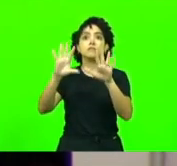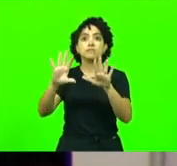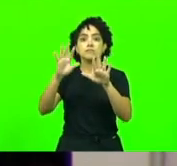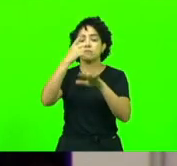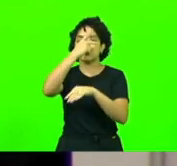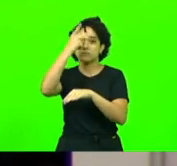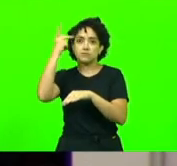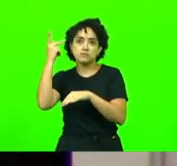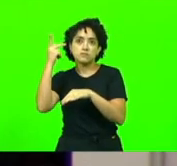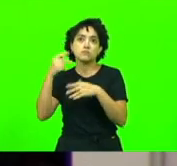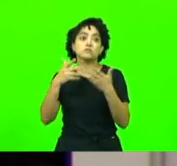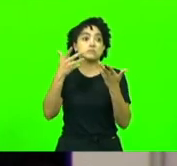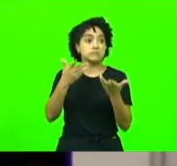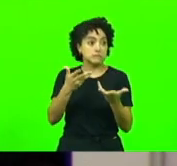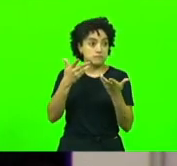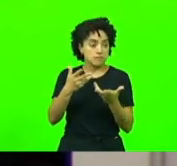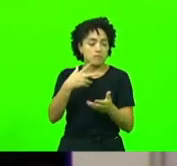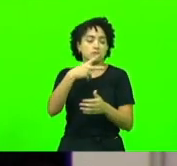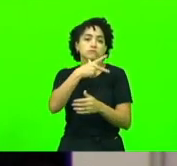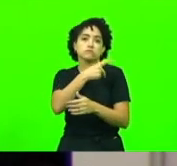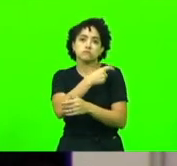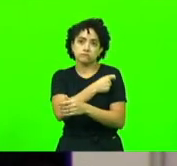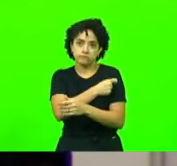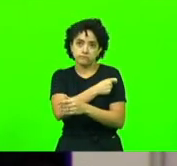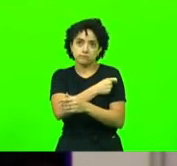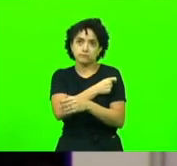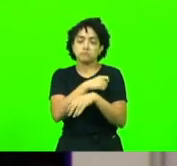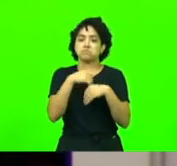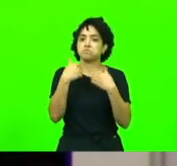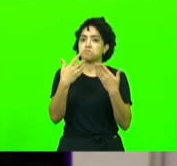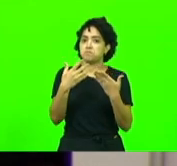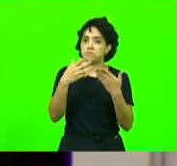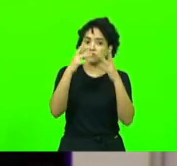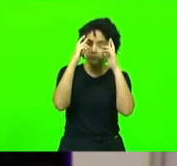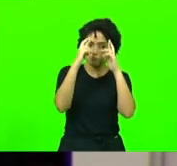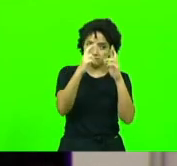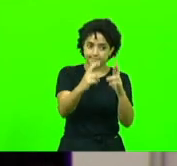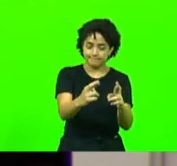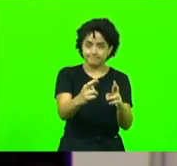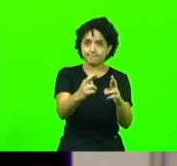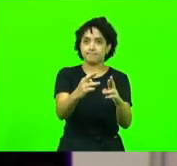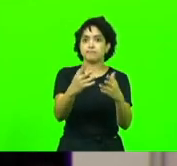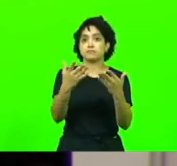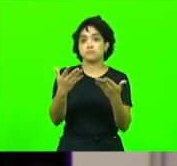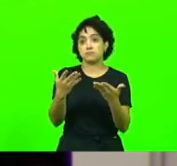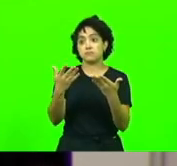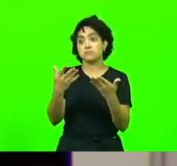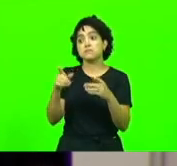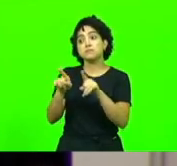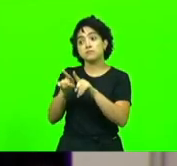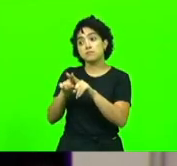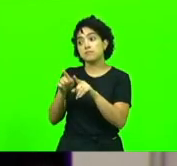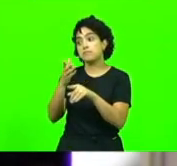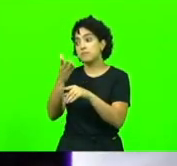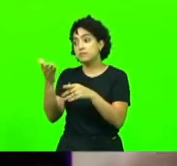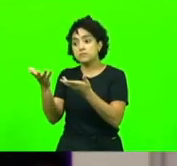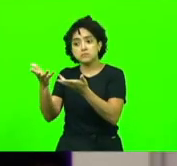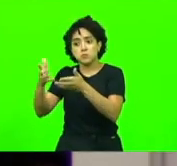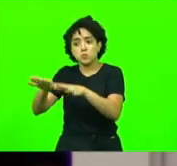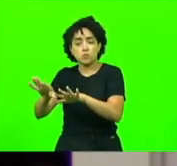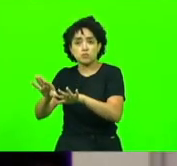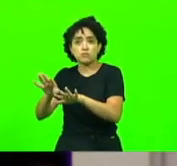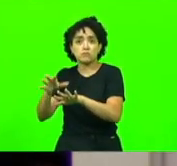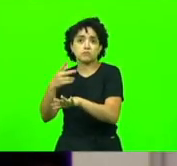pessoas que queiram se vacinar sejam respeitadas e que a liberdade das pessoas que não queiram se